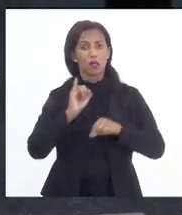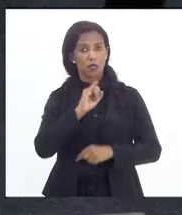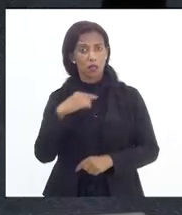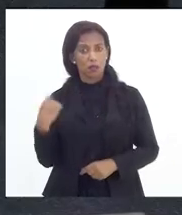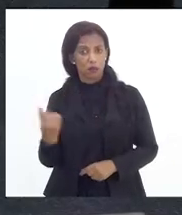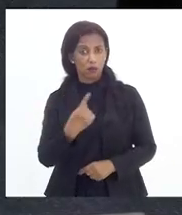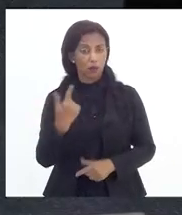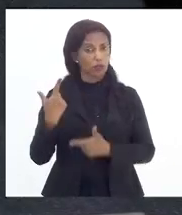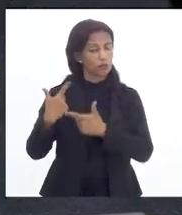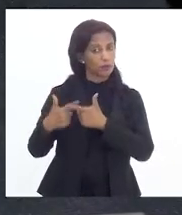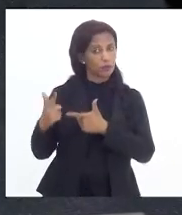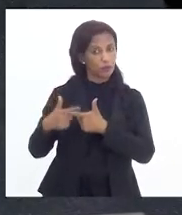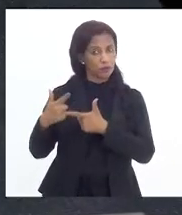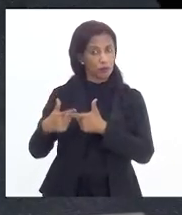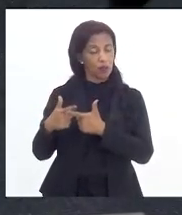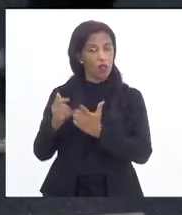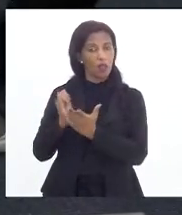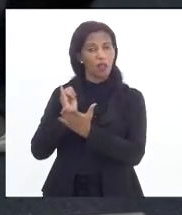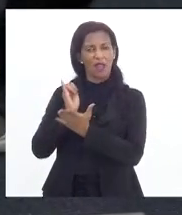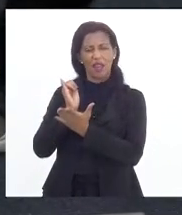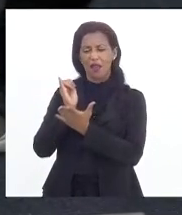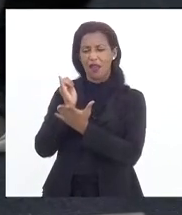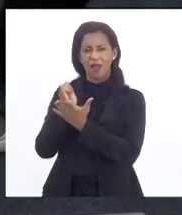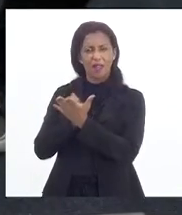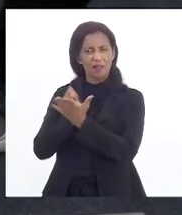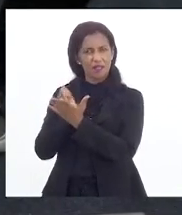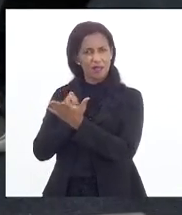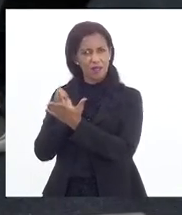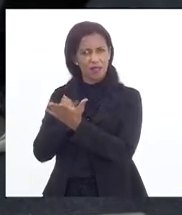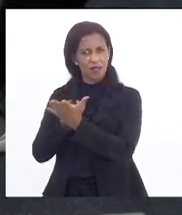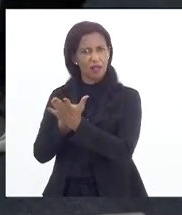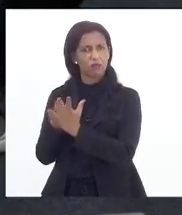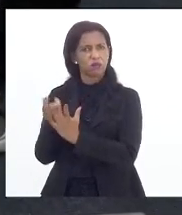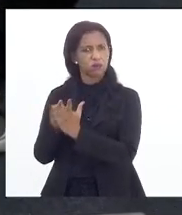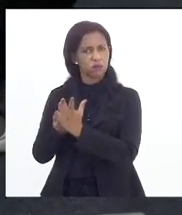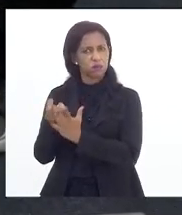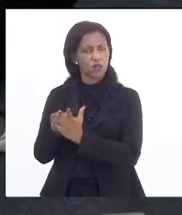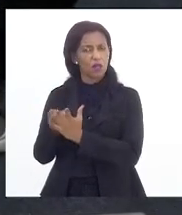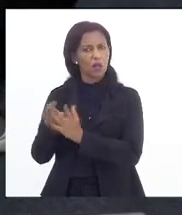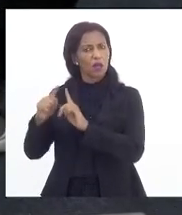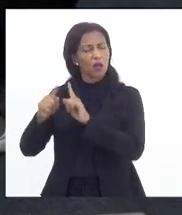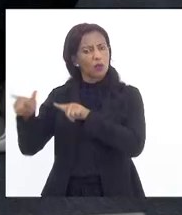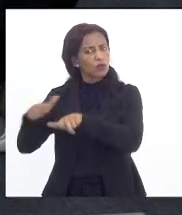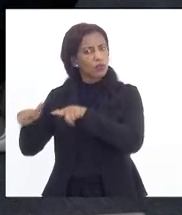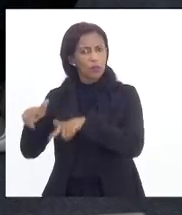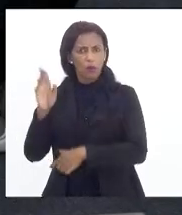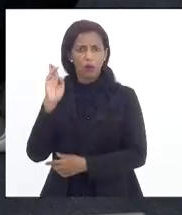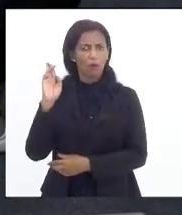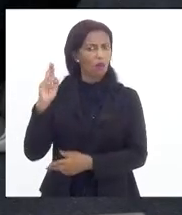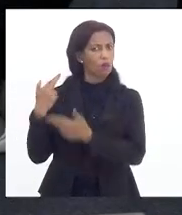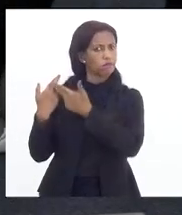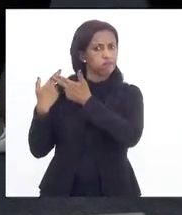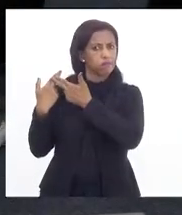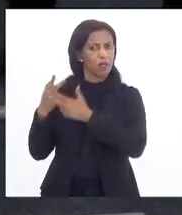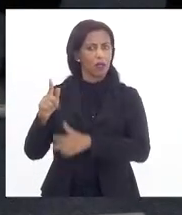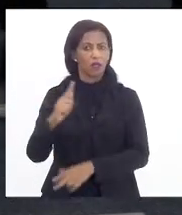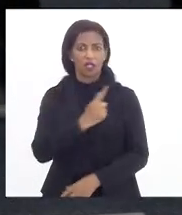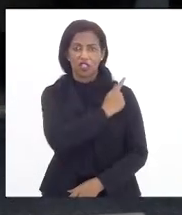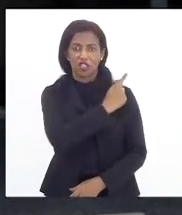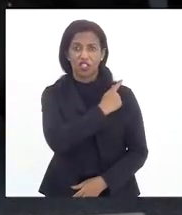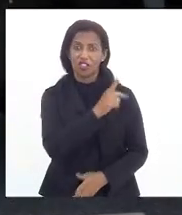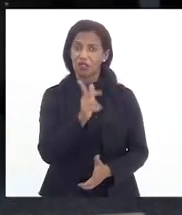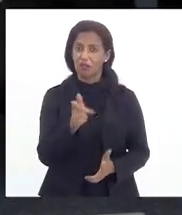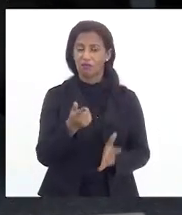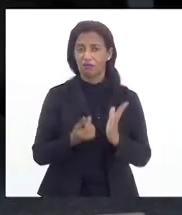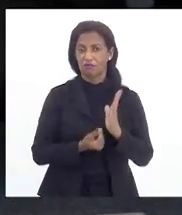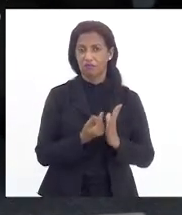problemas na questão da receita os servidores não são responsáveis pelas dificuldades da gestão da